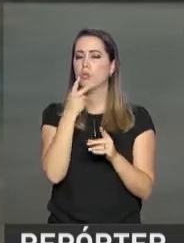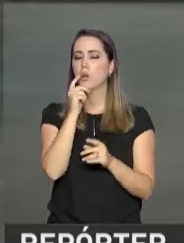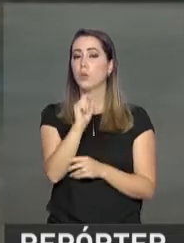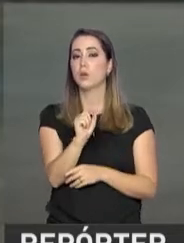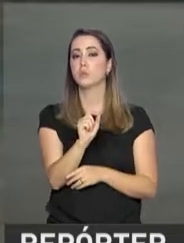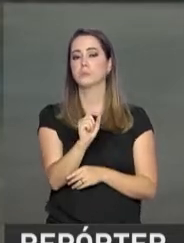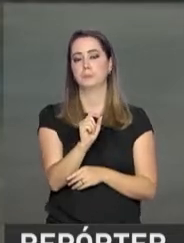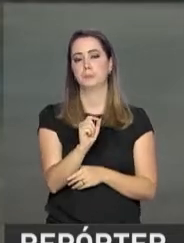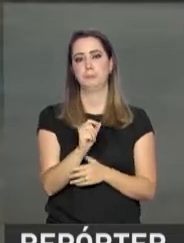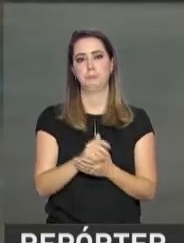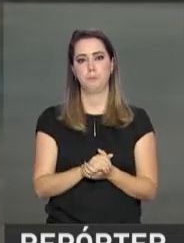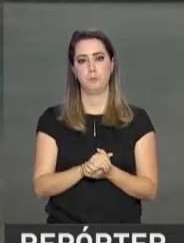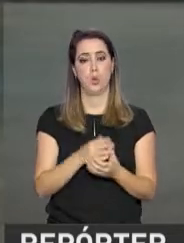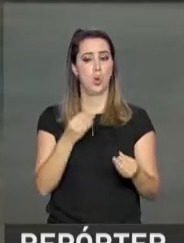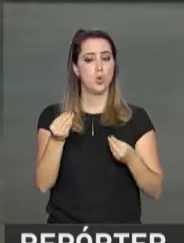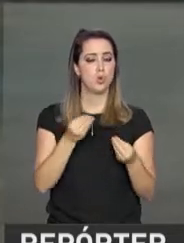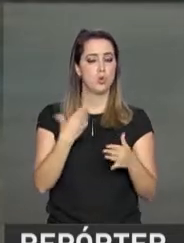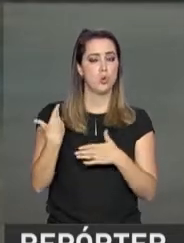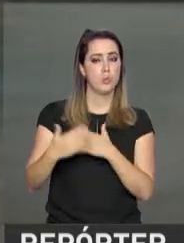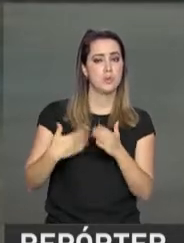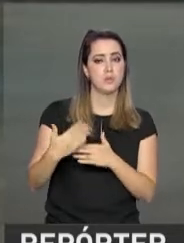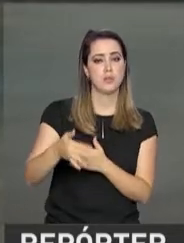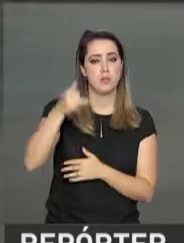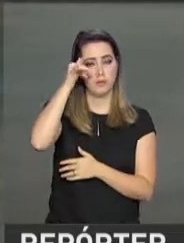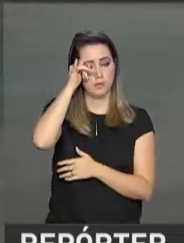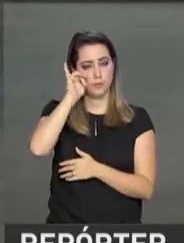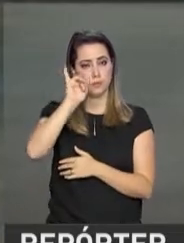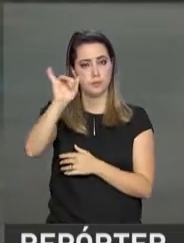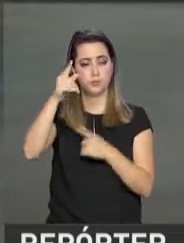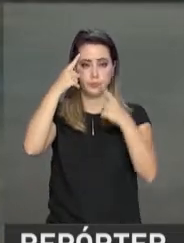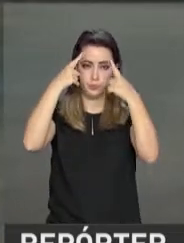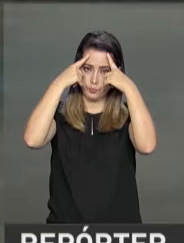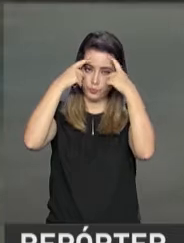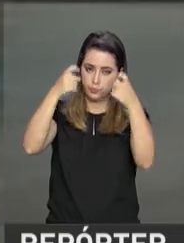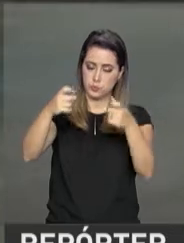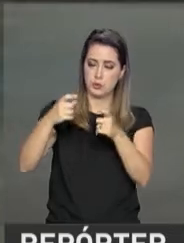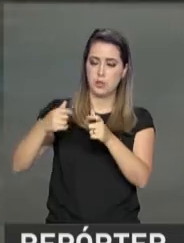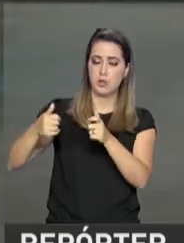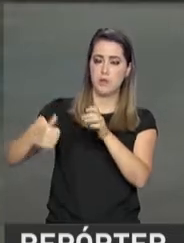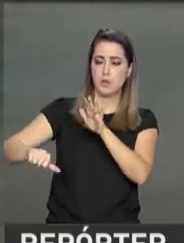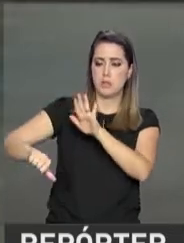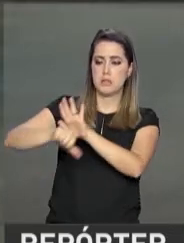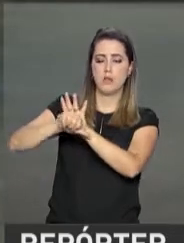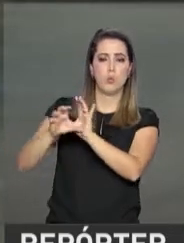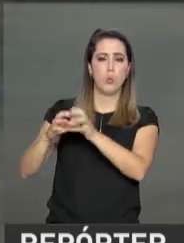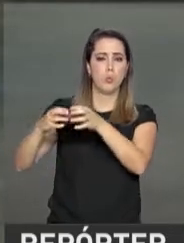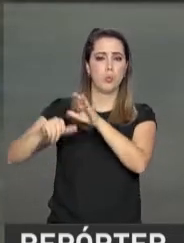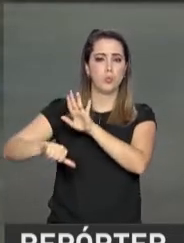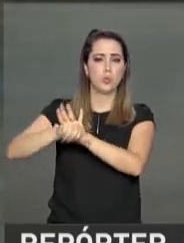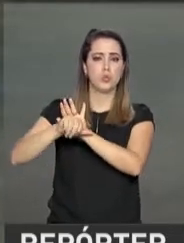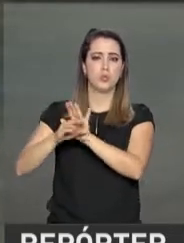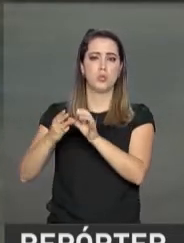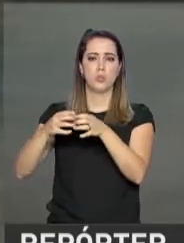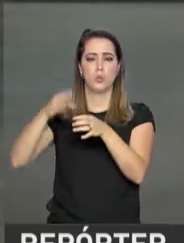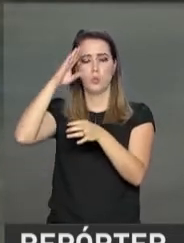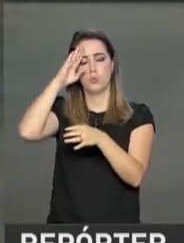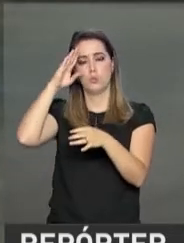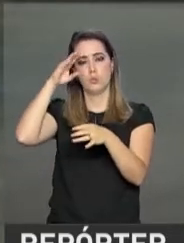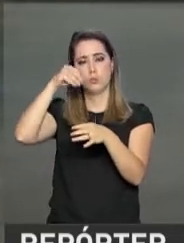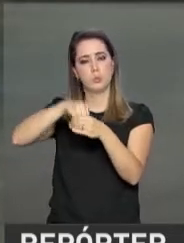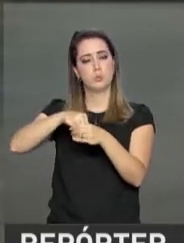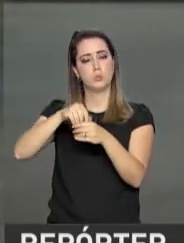uma avaliação sobre a evolução no combate à criminalidade no Rio de Janeiro com a intervenção federal no